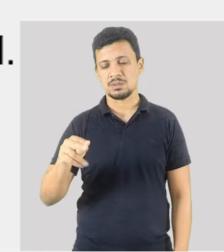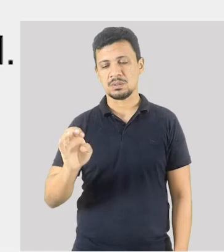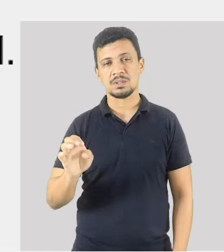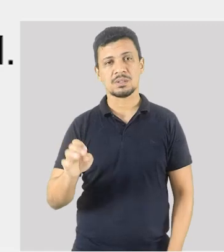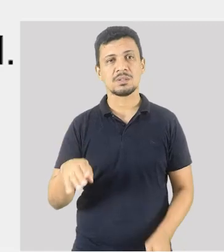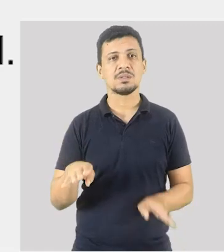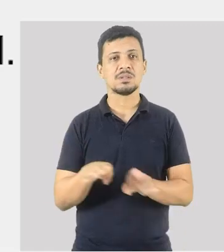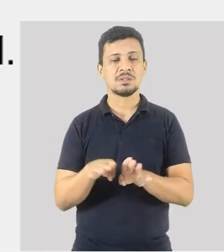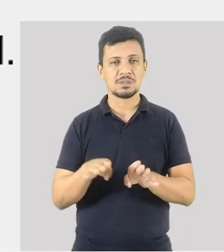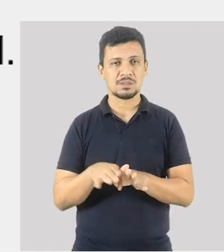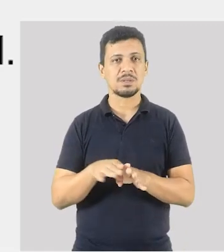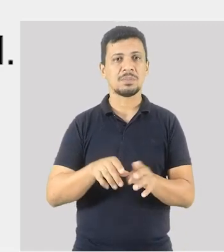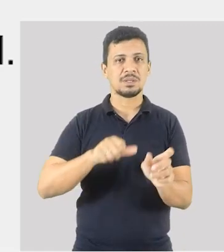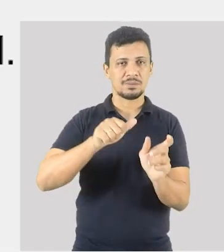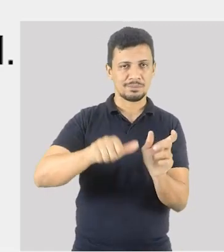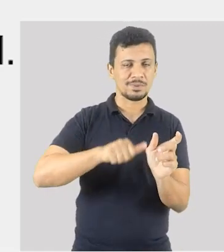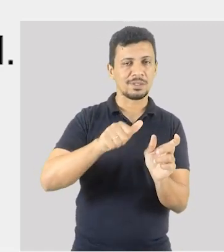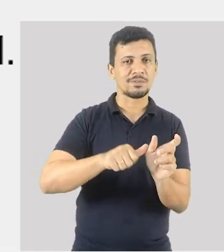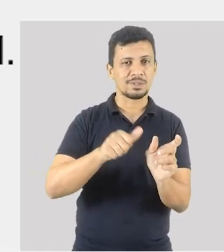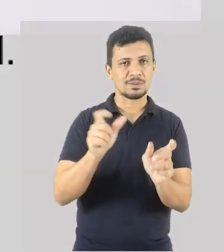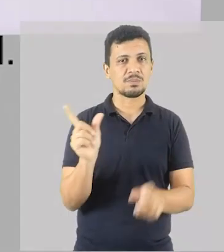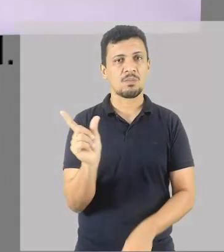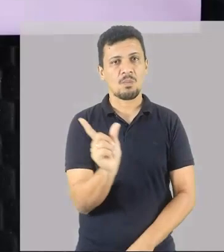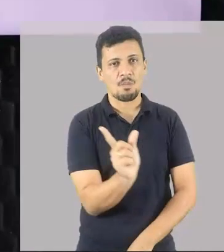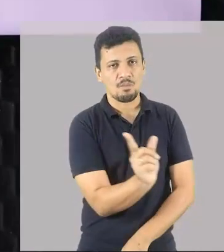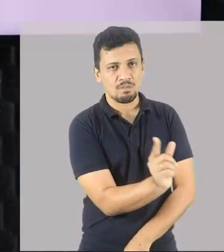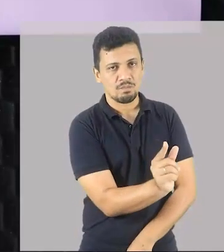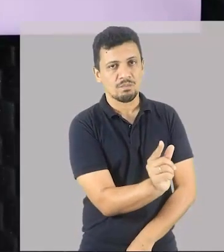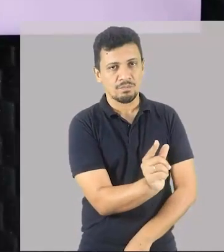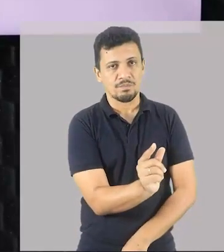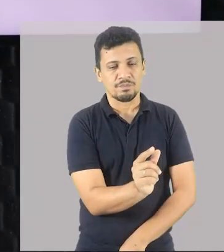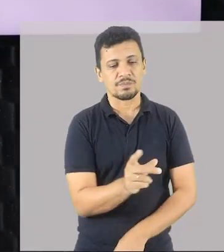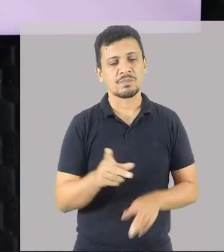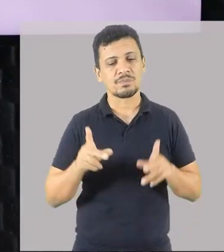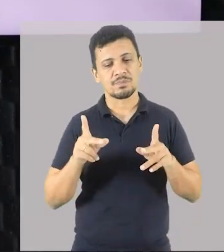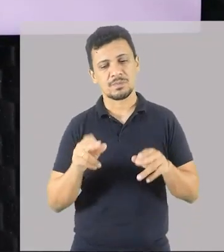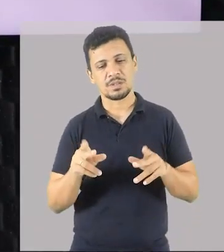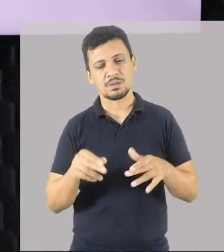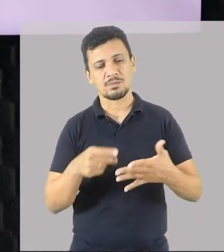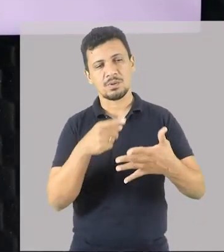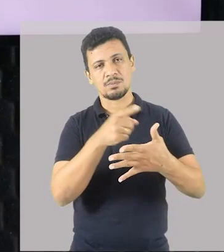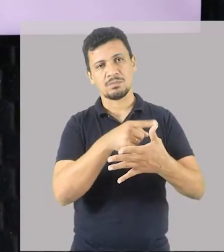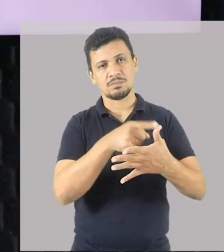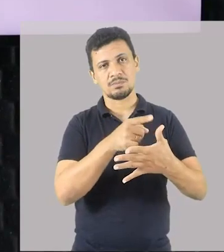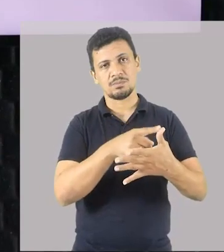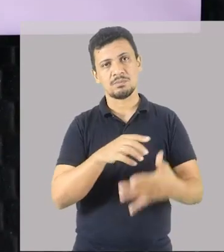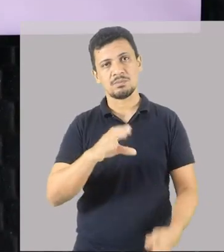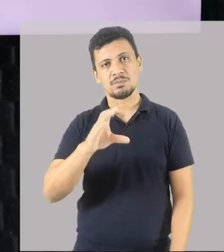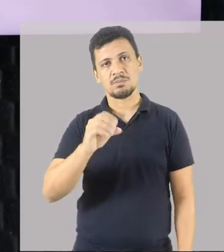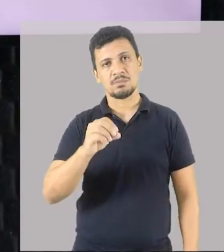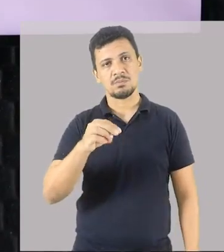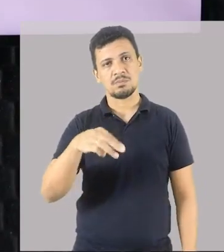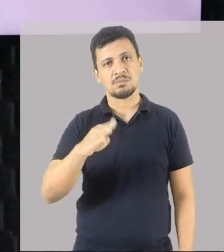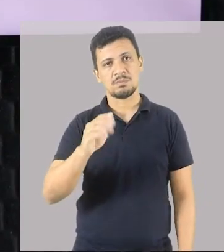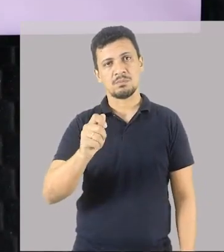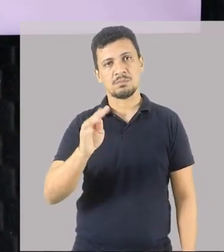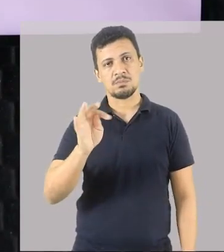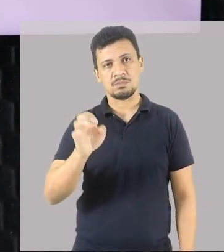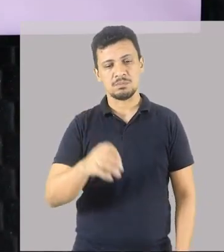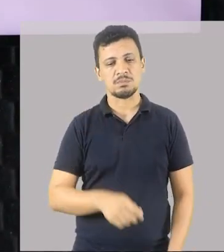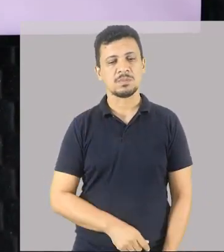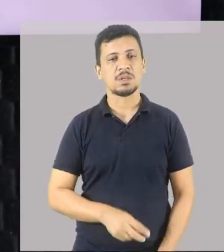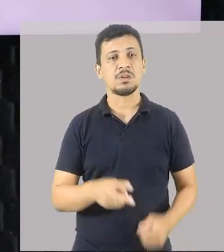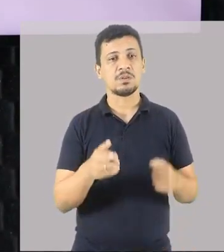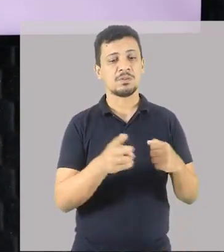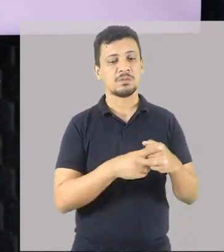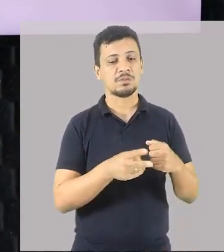também é uma derivação regressiva, da mesma forma de combate. Vem do verbo atacar. Eu